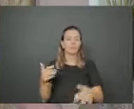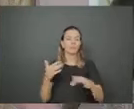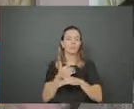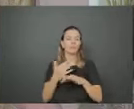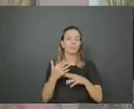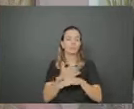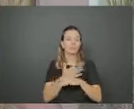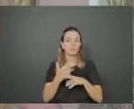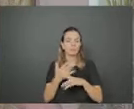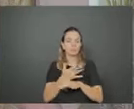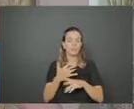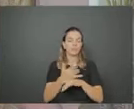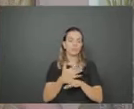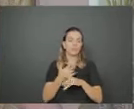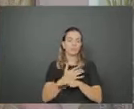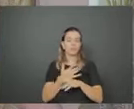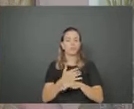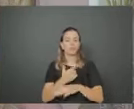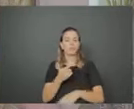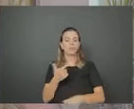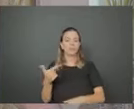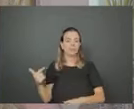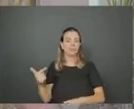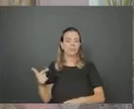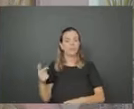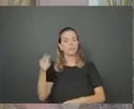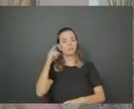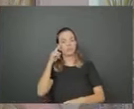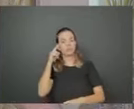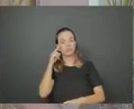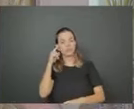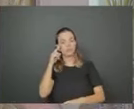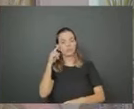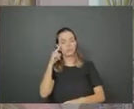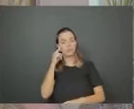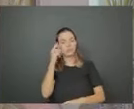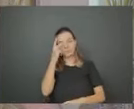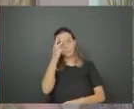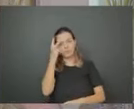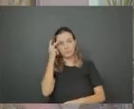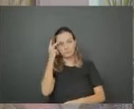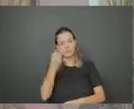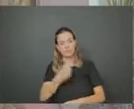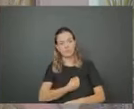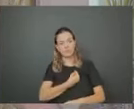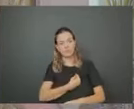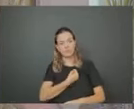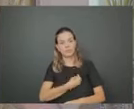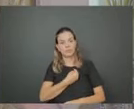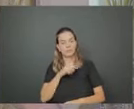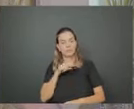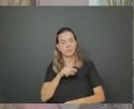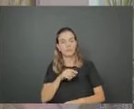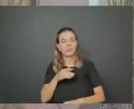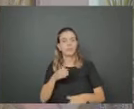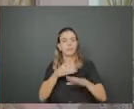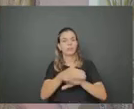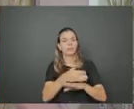aumento do dia a dia, né, do pessoal deslocando para os seus serviços, para os